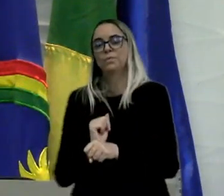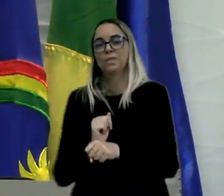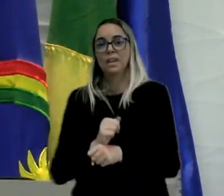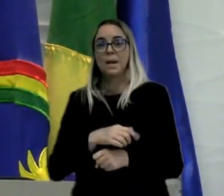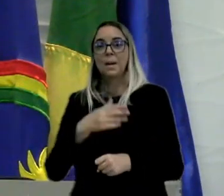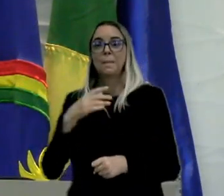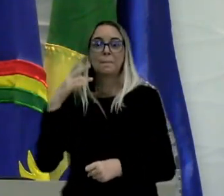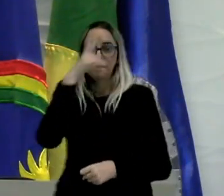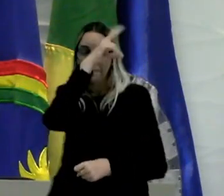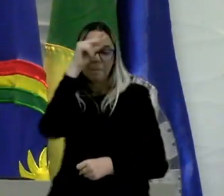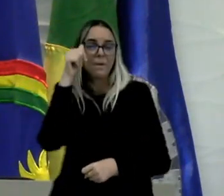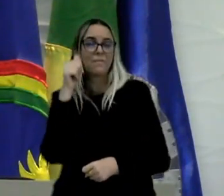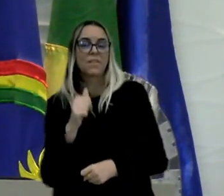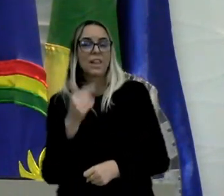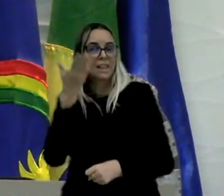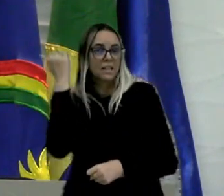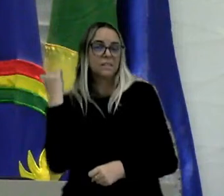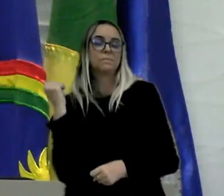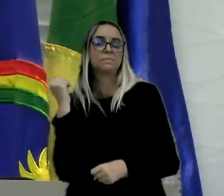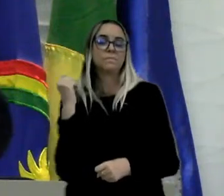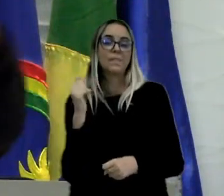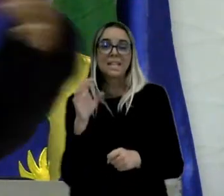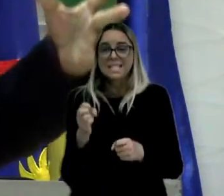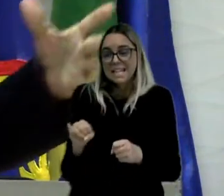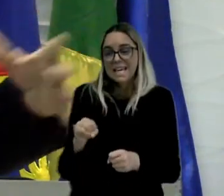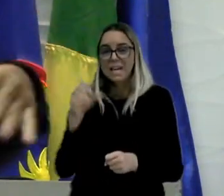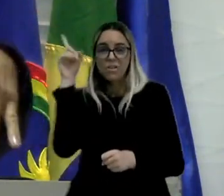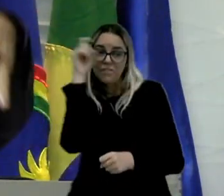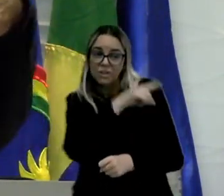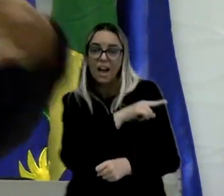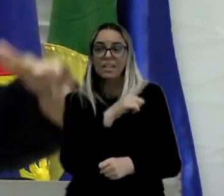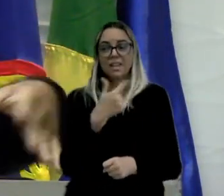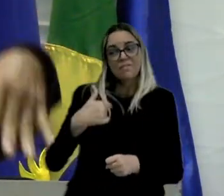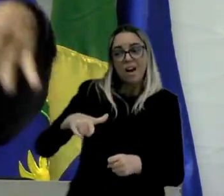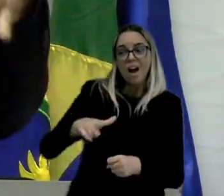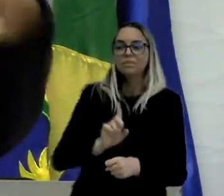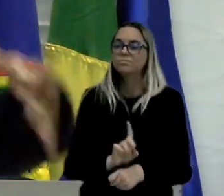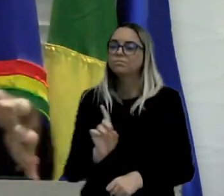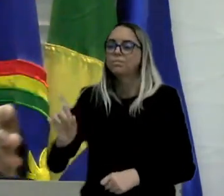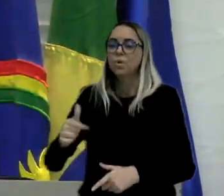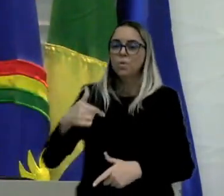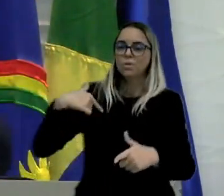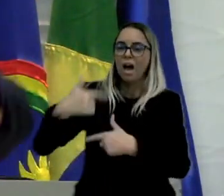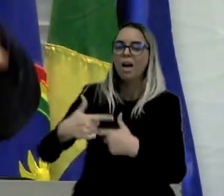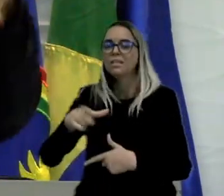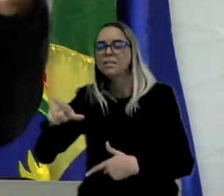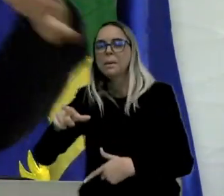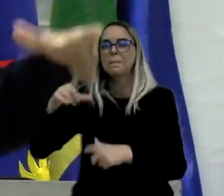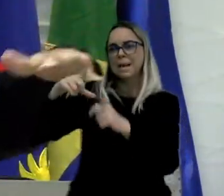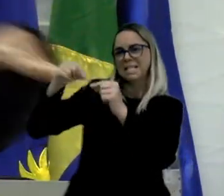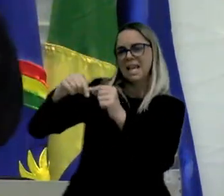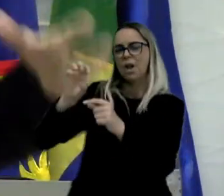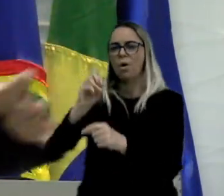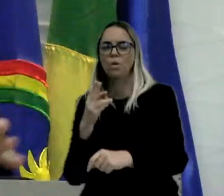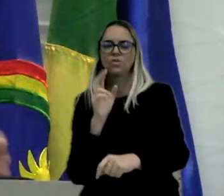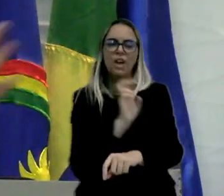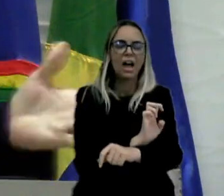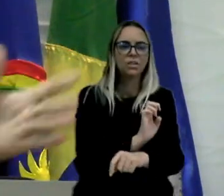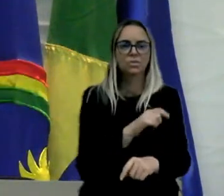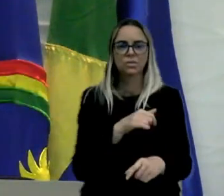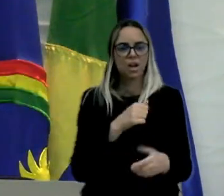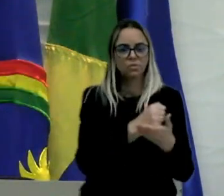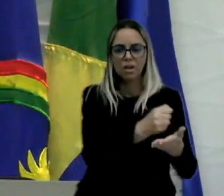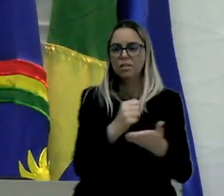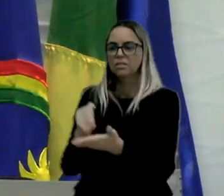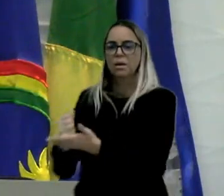dificuldade de de de funcionar o broc cirúrgico ela tinha ido atrás na Brasília o estado socorrer a todo mundo menos